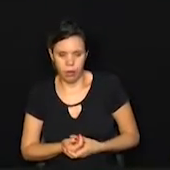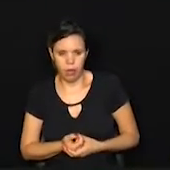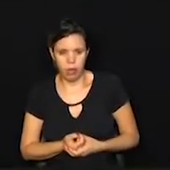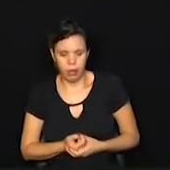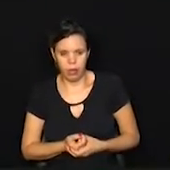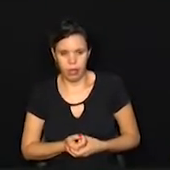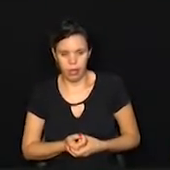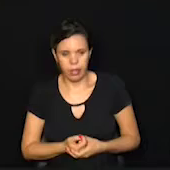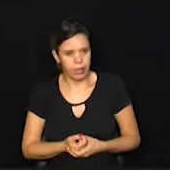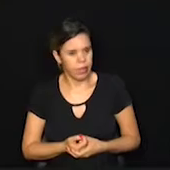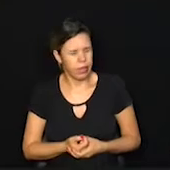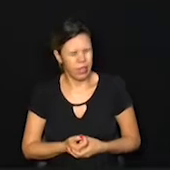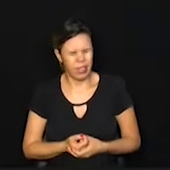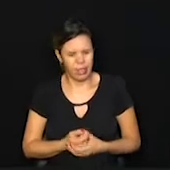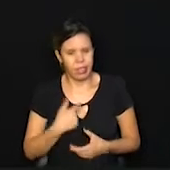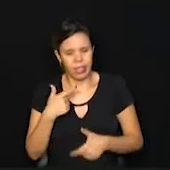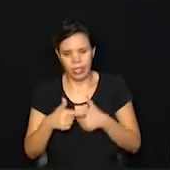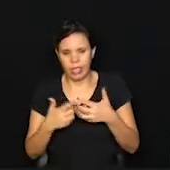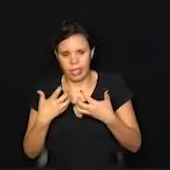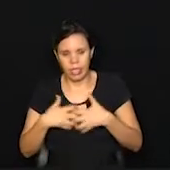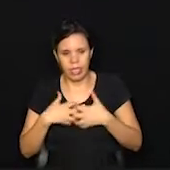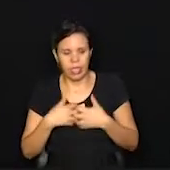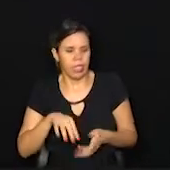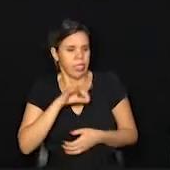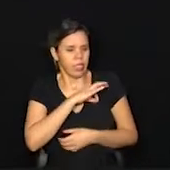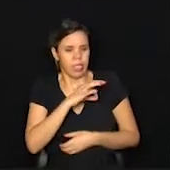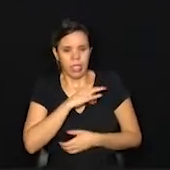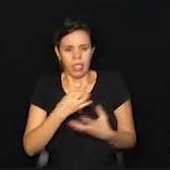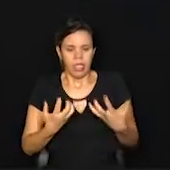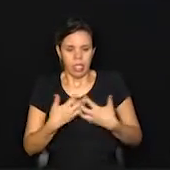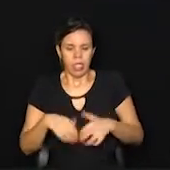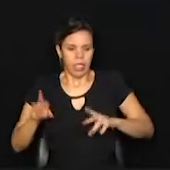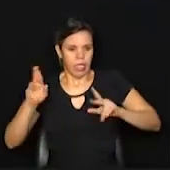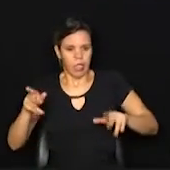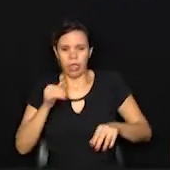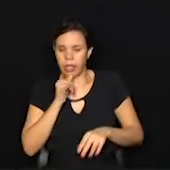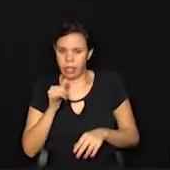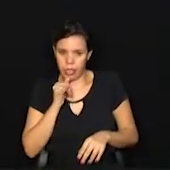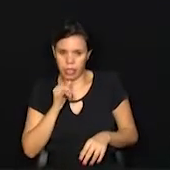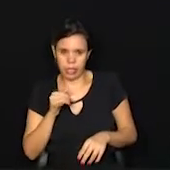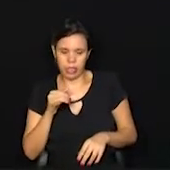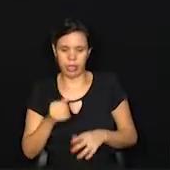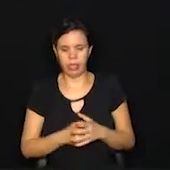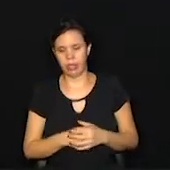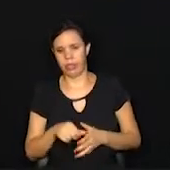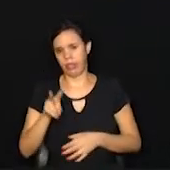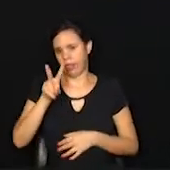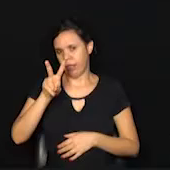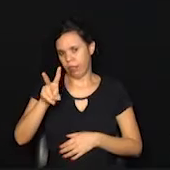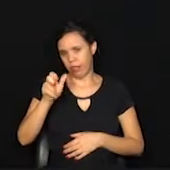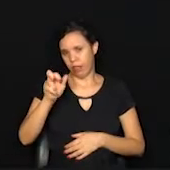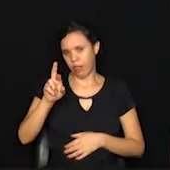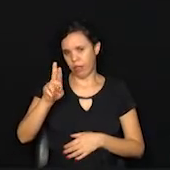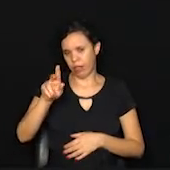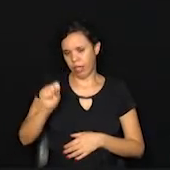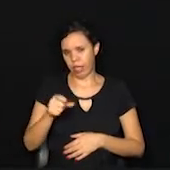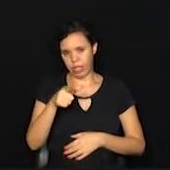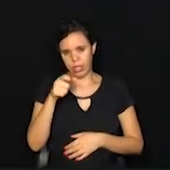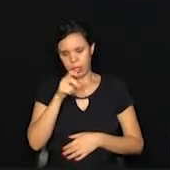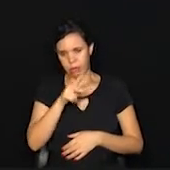é a ditadura foi exercida pelos militares é diferente por exemplo da ditadura Vargas se for exercida por uma